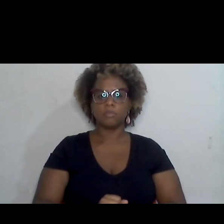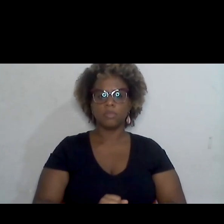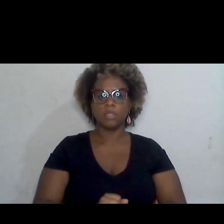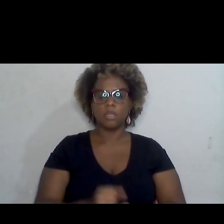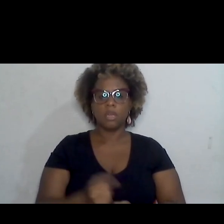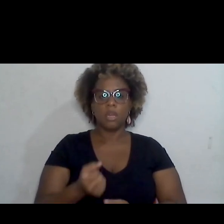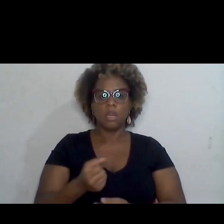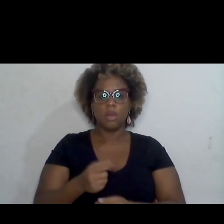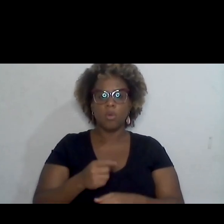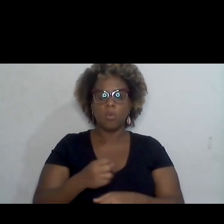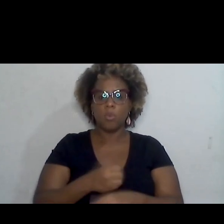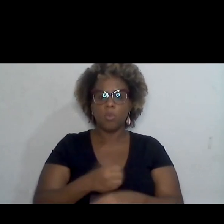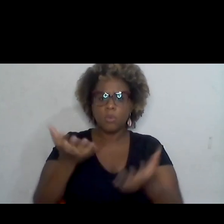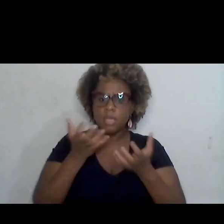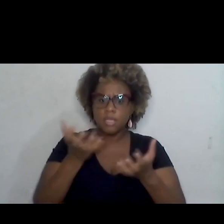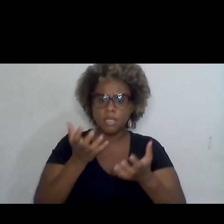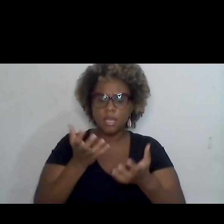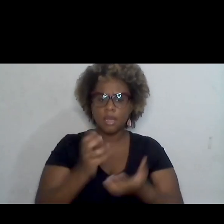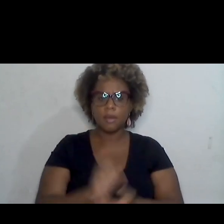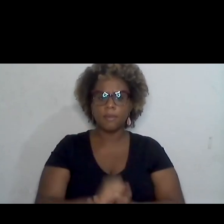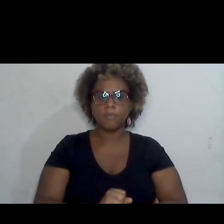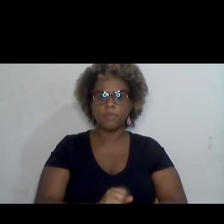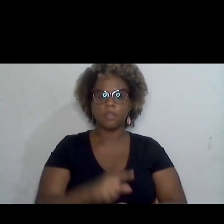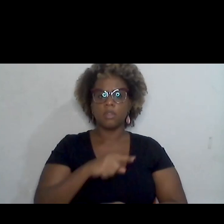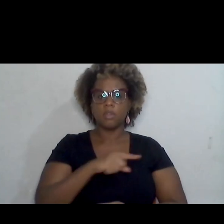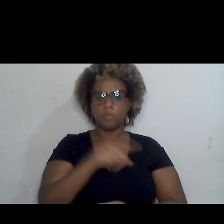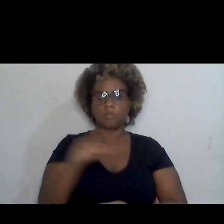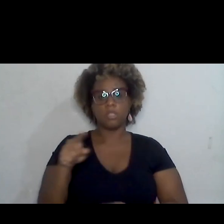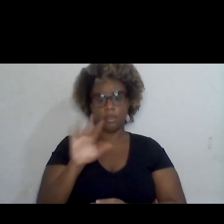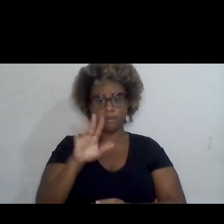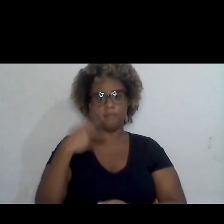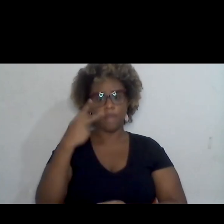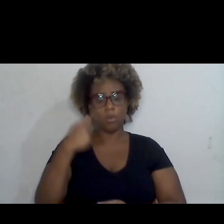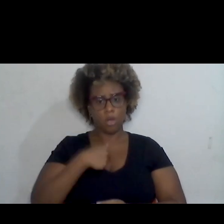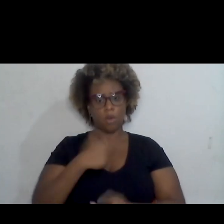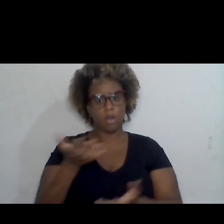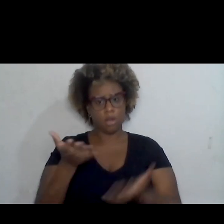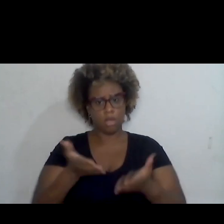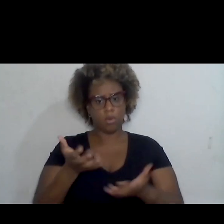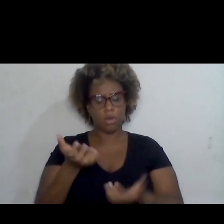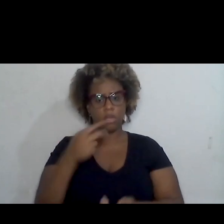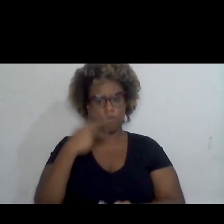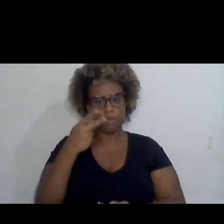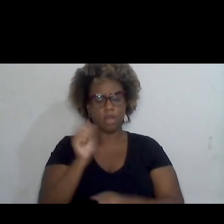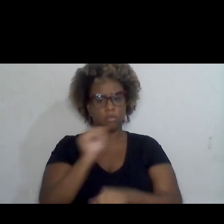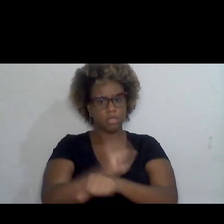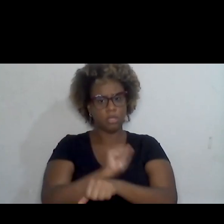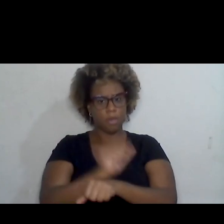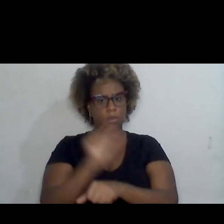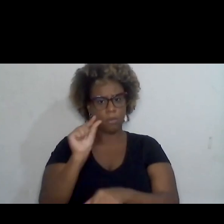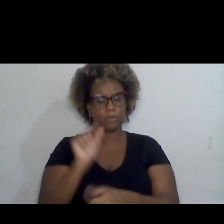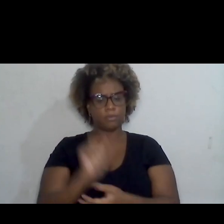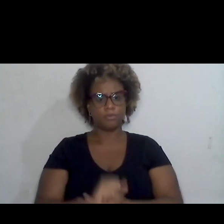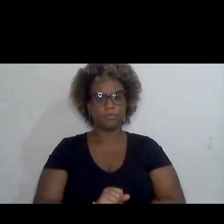quiser, como quiser. Você já falou, agora eu vou falar. Bom, então, os colegiados